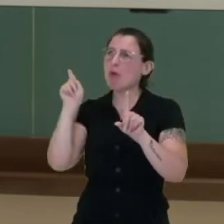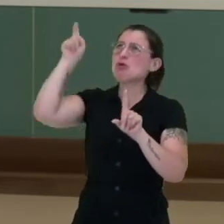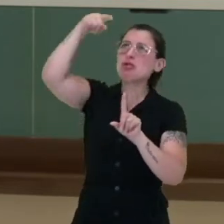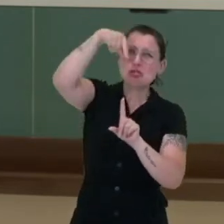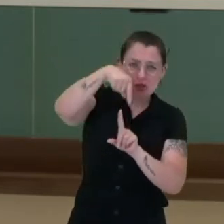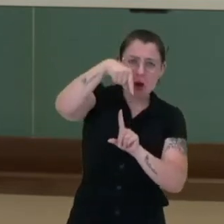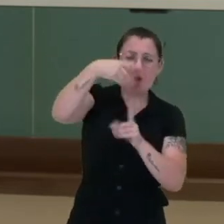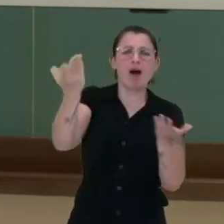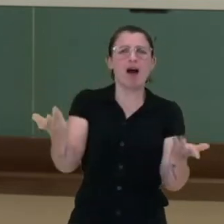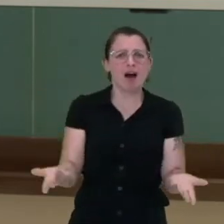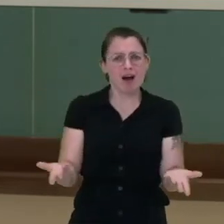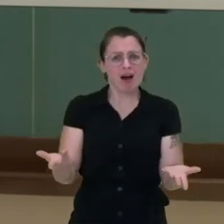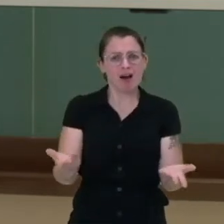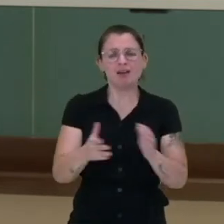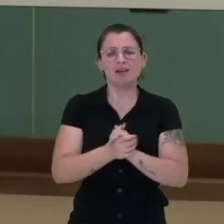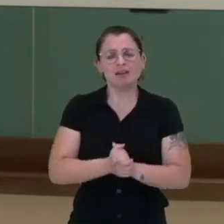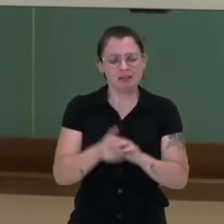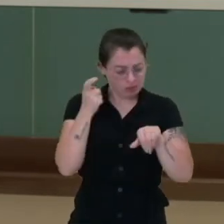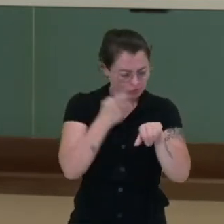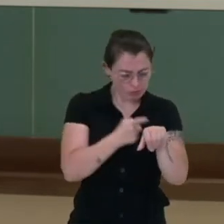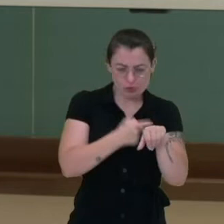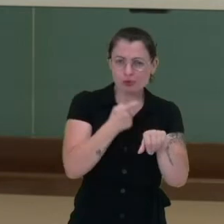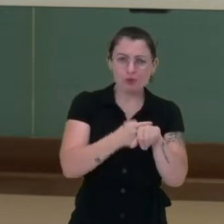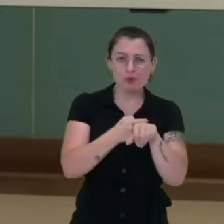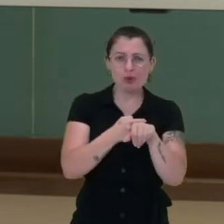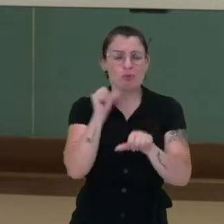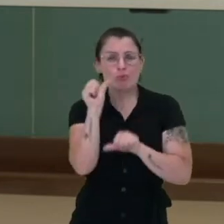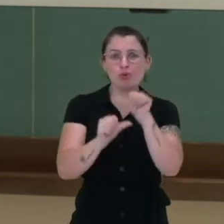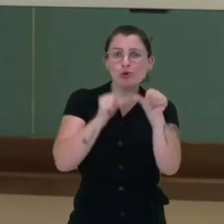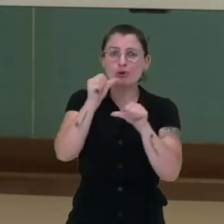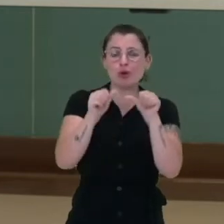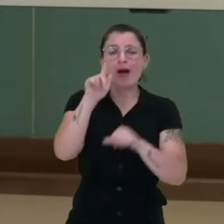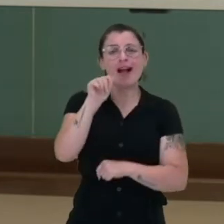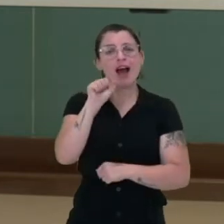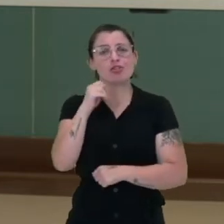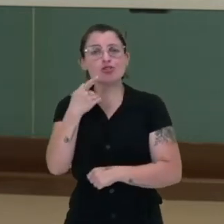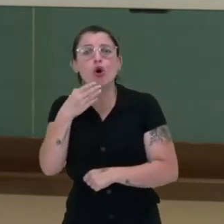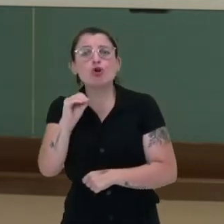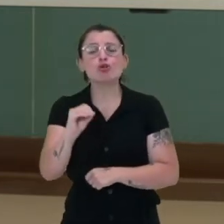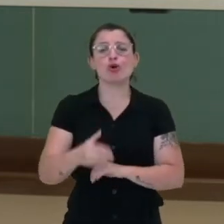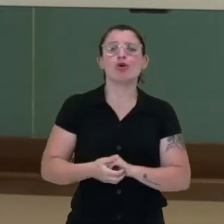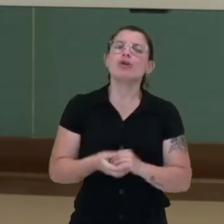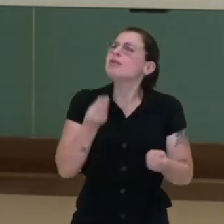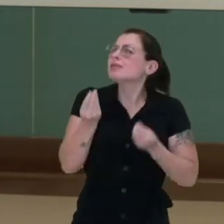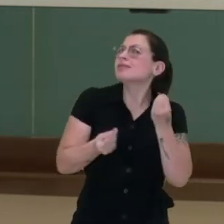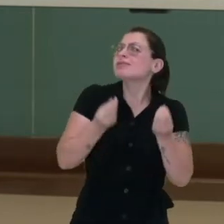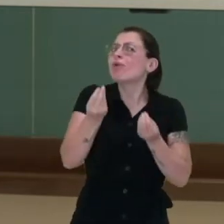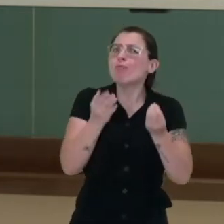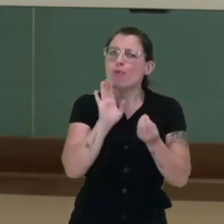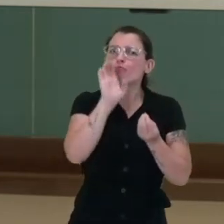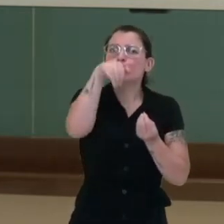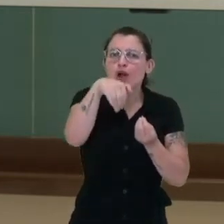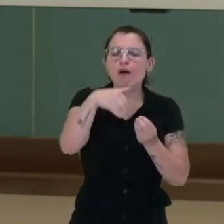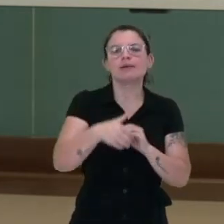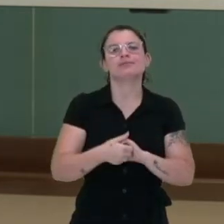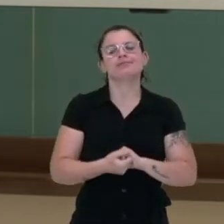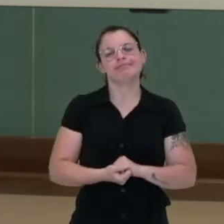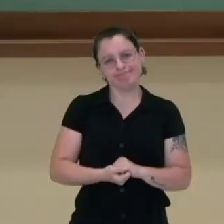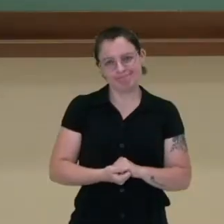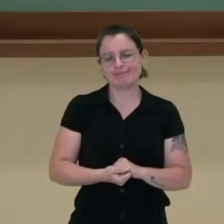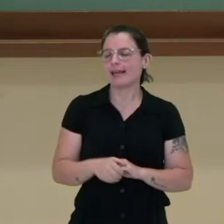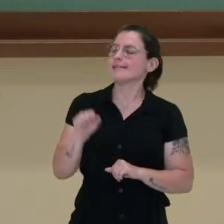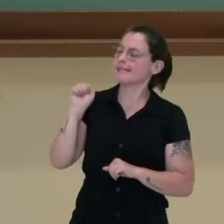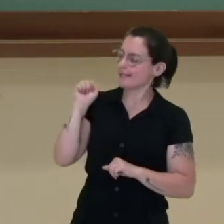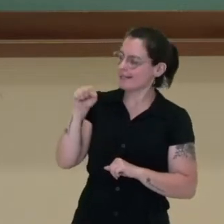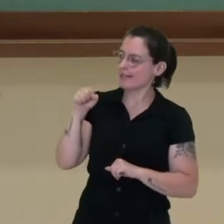Ele estava sólido e passou diretamente para o gasoso. Ele pulou o líquido, pulou. Um exemplo